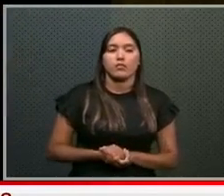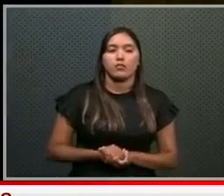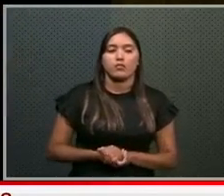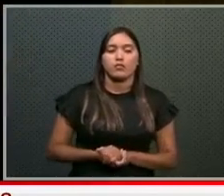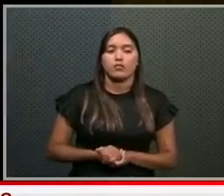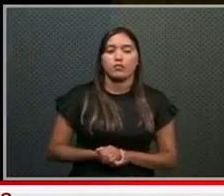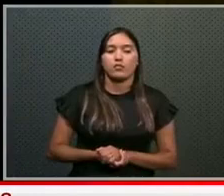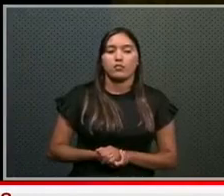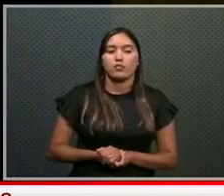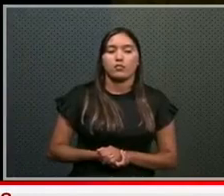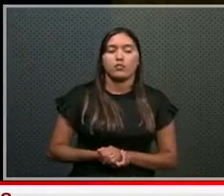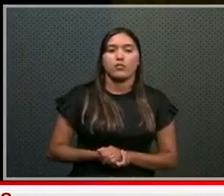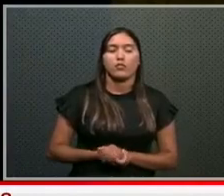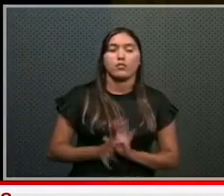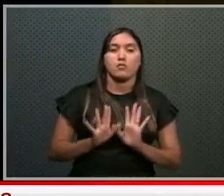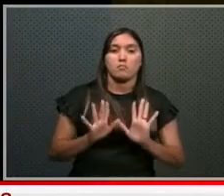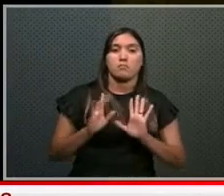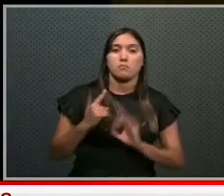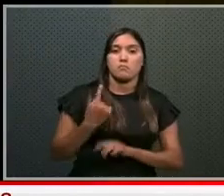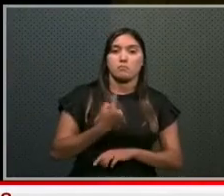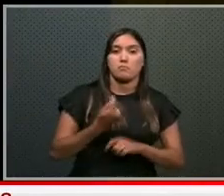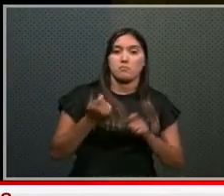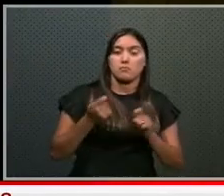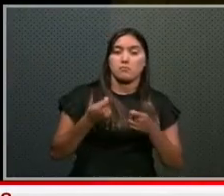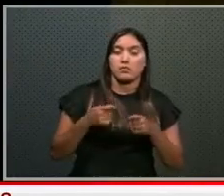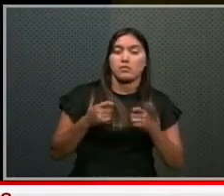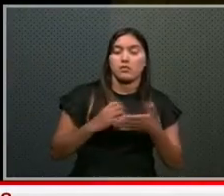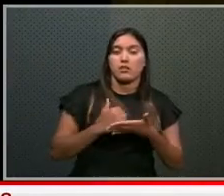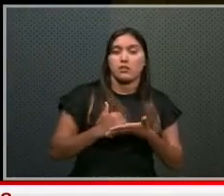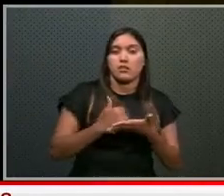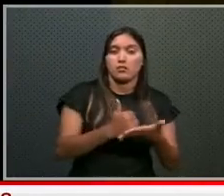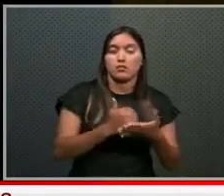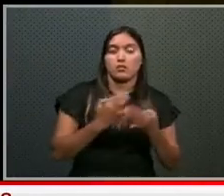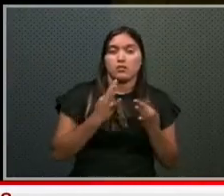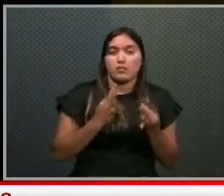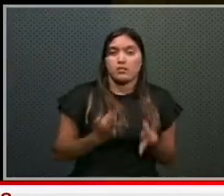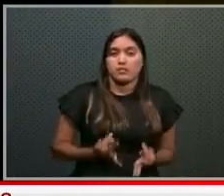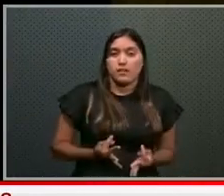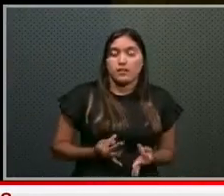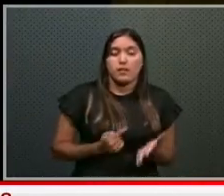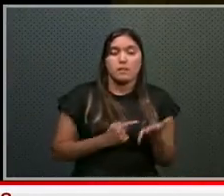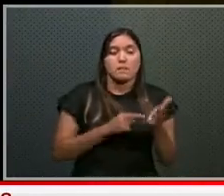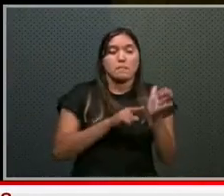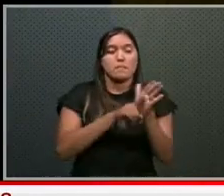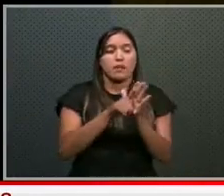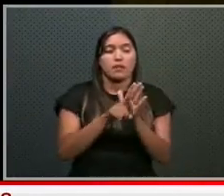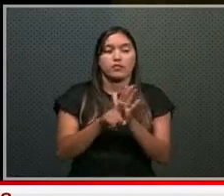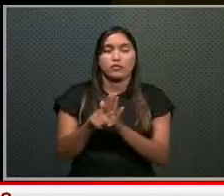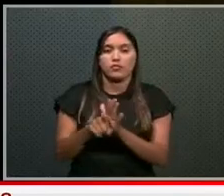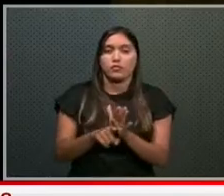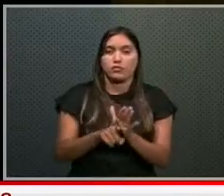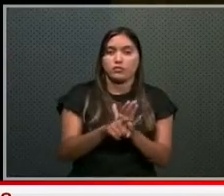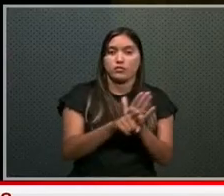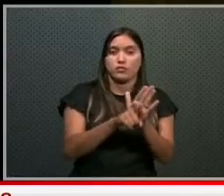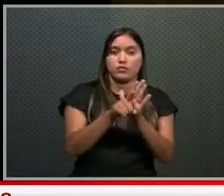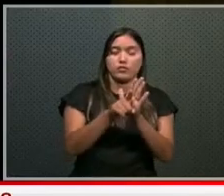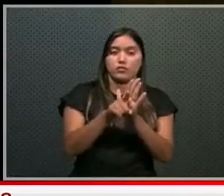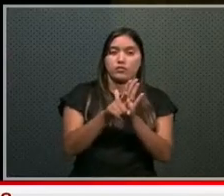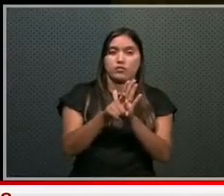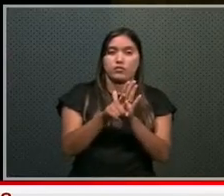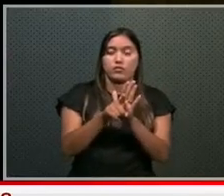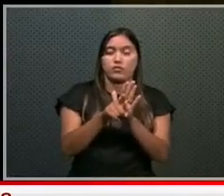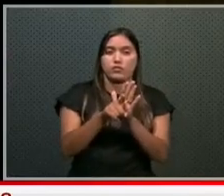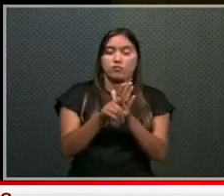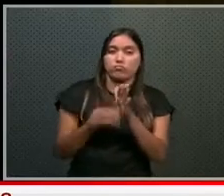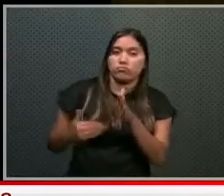cada vez mais a assistência técnica a pesquisa tá mais próximo